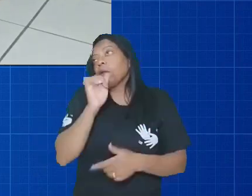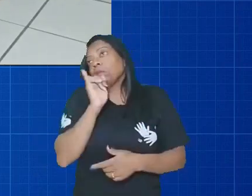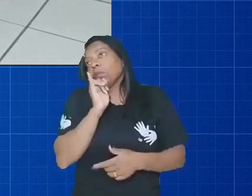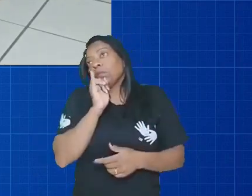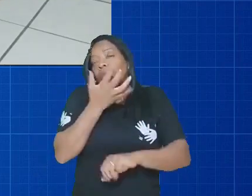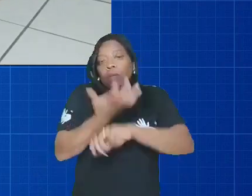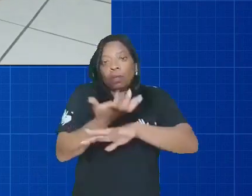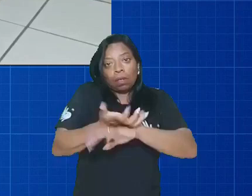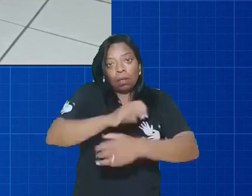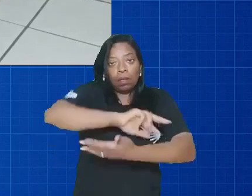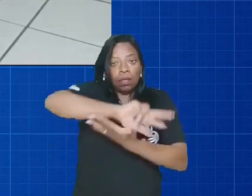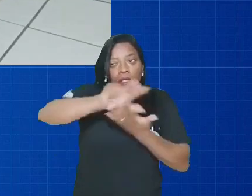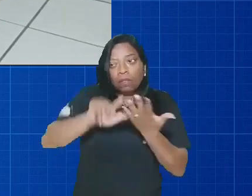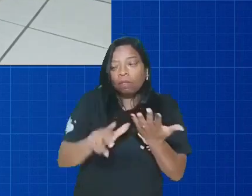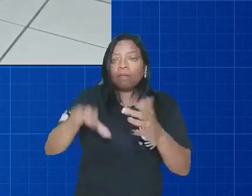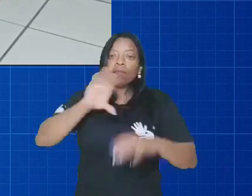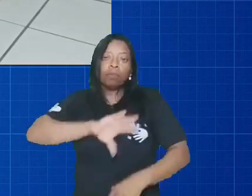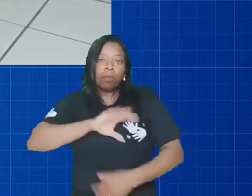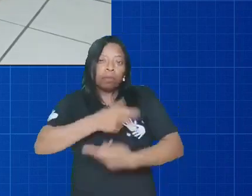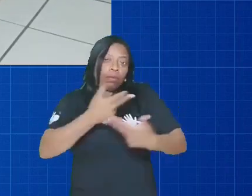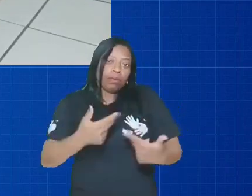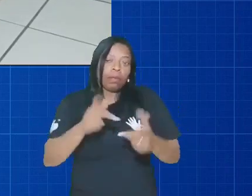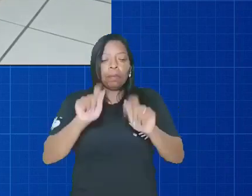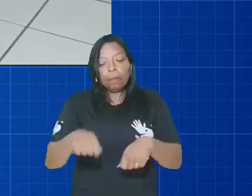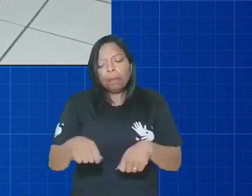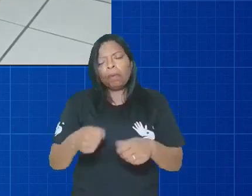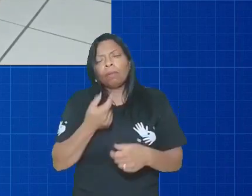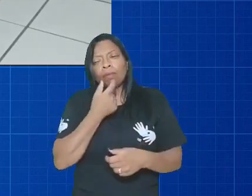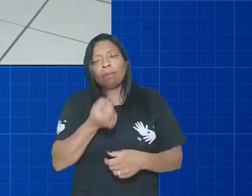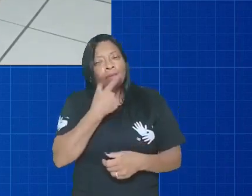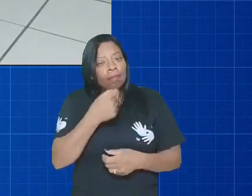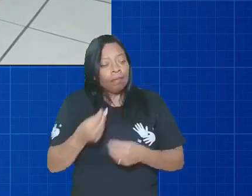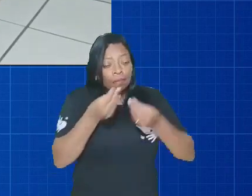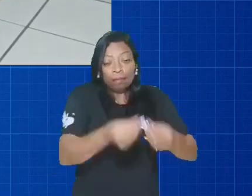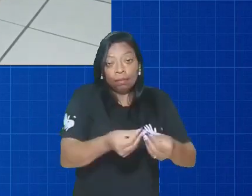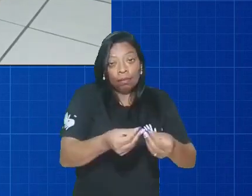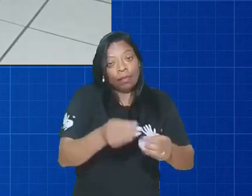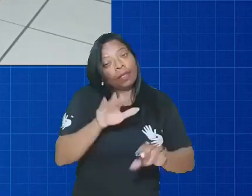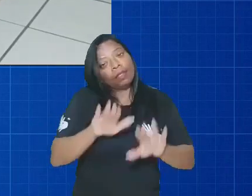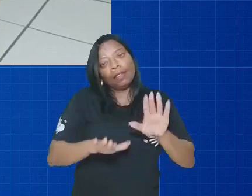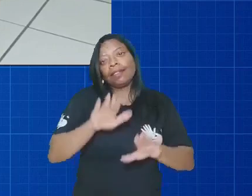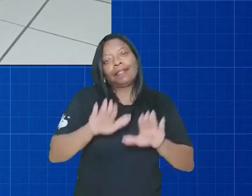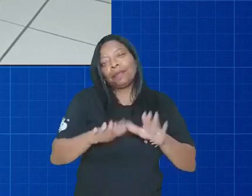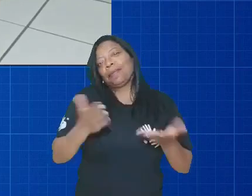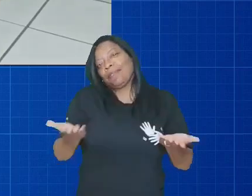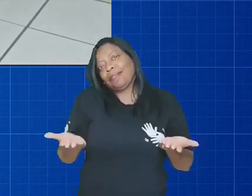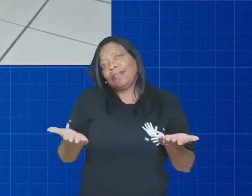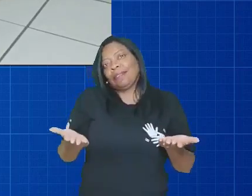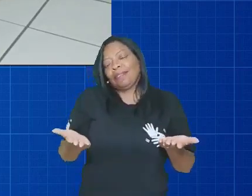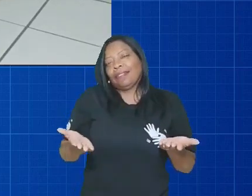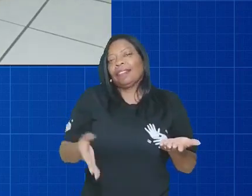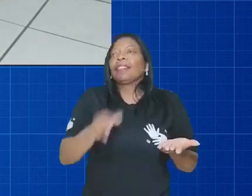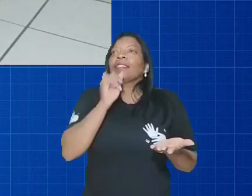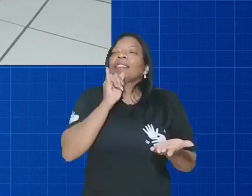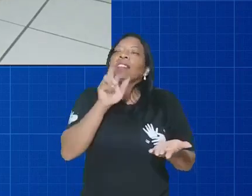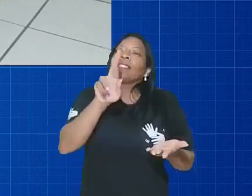poder trazer para essa família. Ok, Ritalina vai poder ajudar, risperidona vai poder ajudar. Mas por que trazer tanto nome de